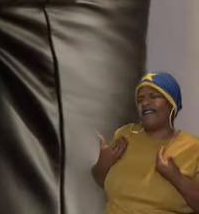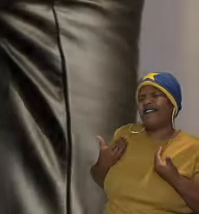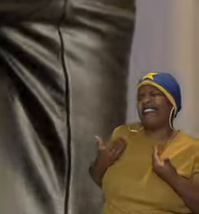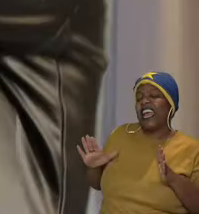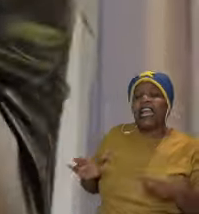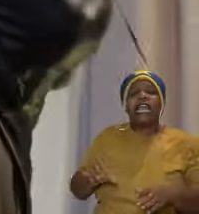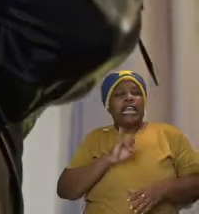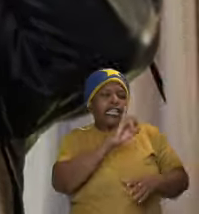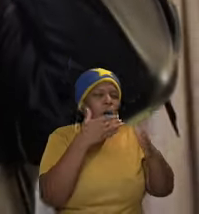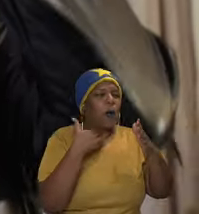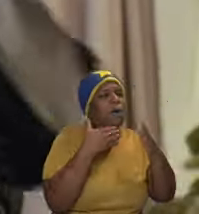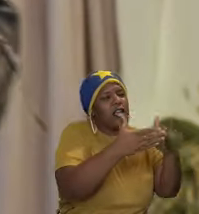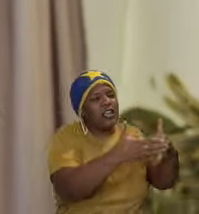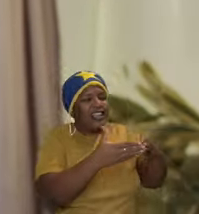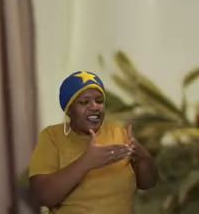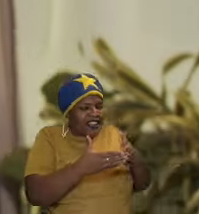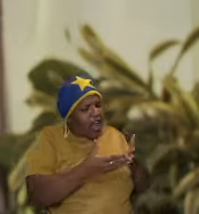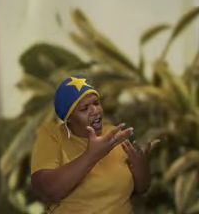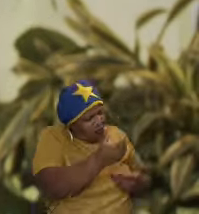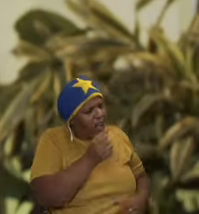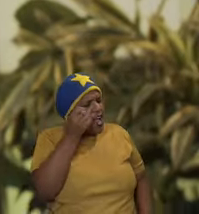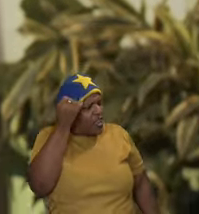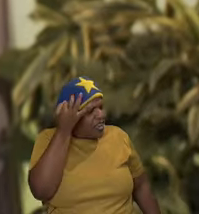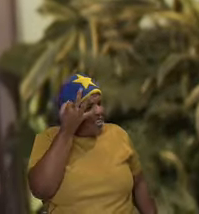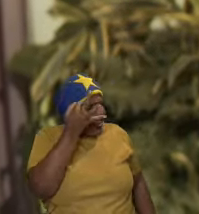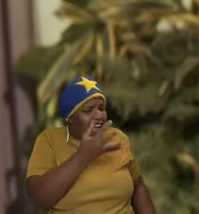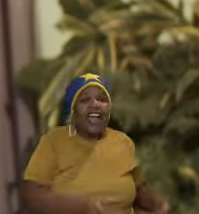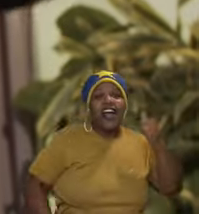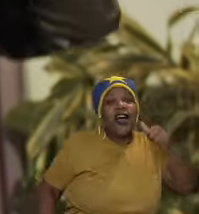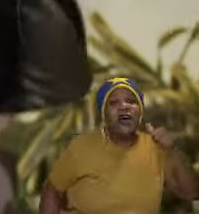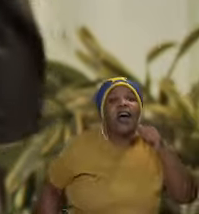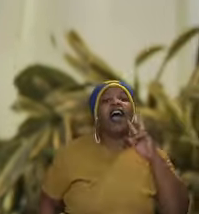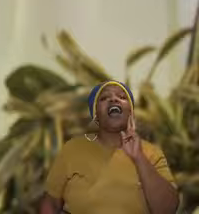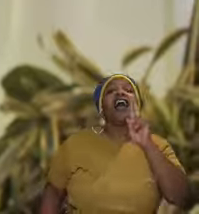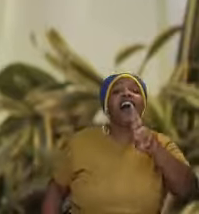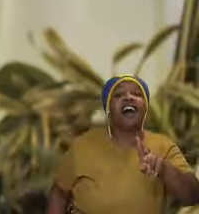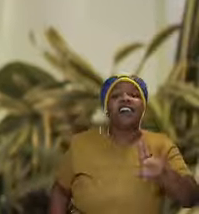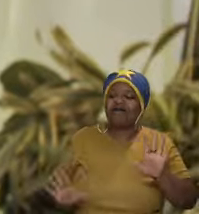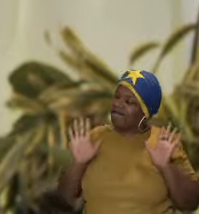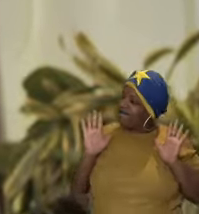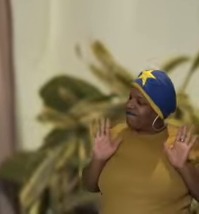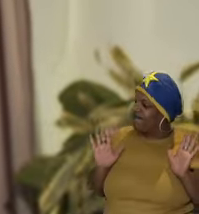E se eu pedir pra virar mim de madrugada, e sabe o que ela vai dizer?